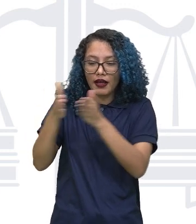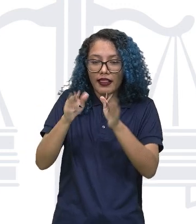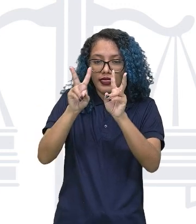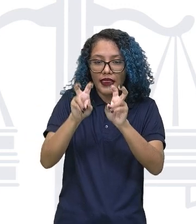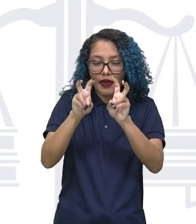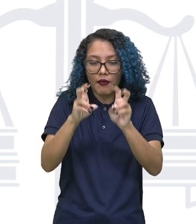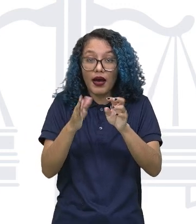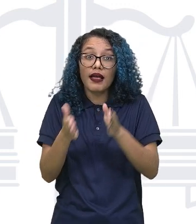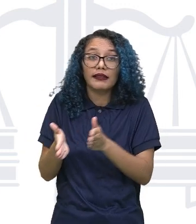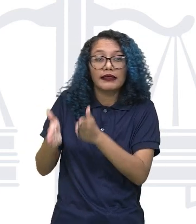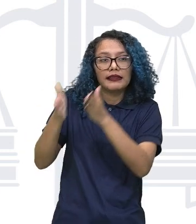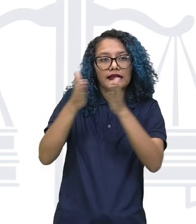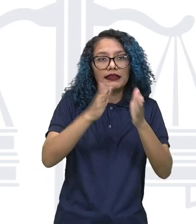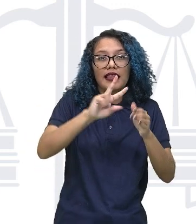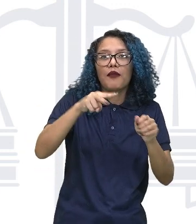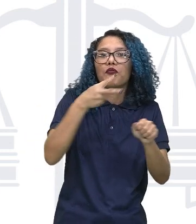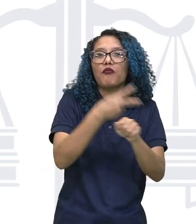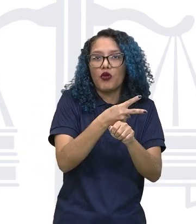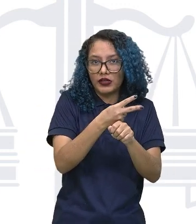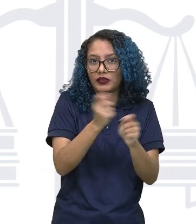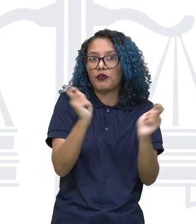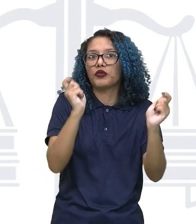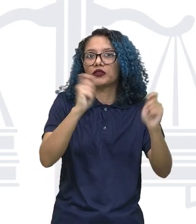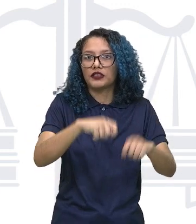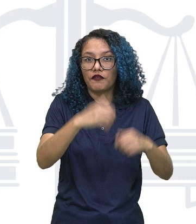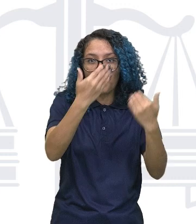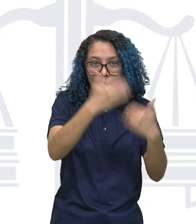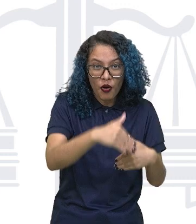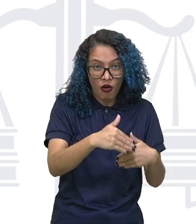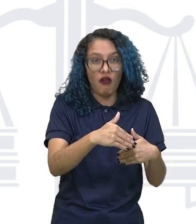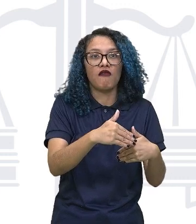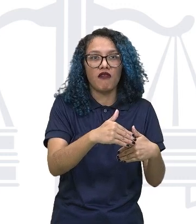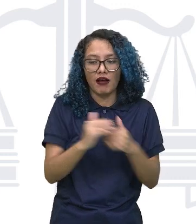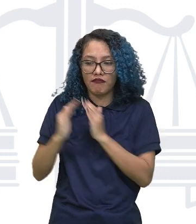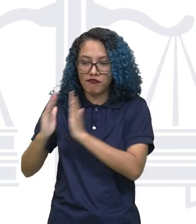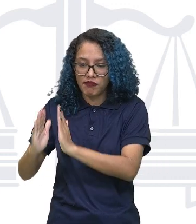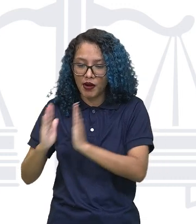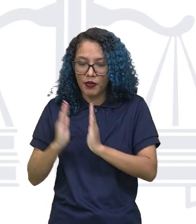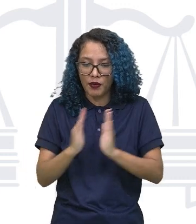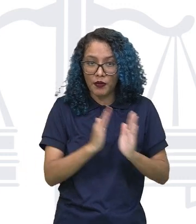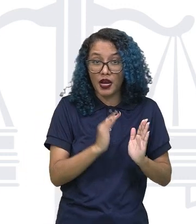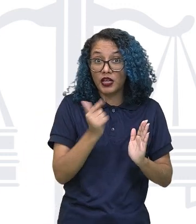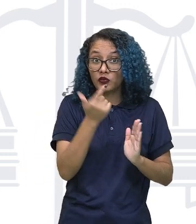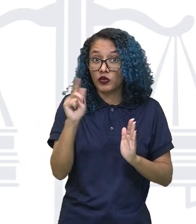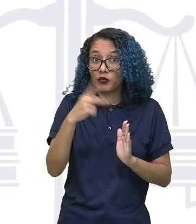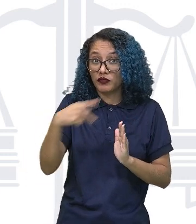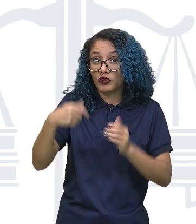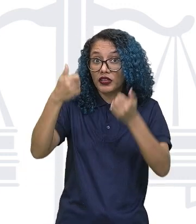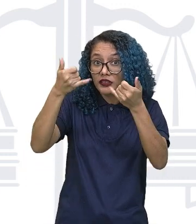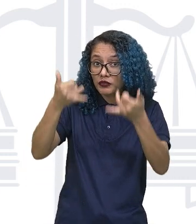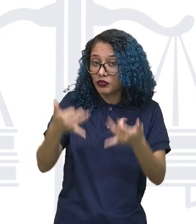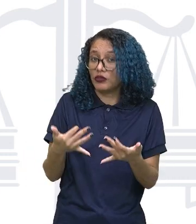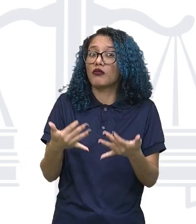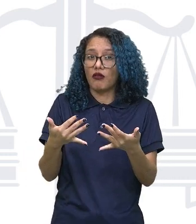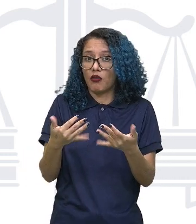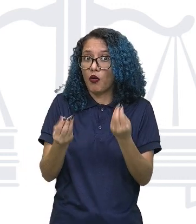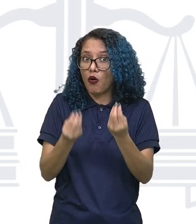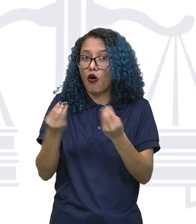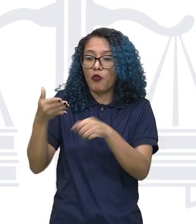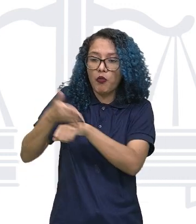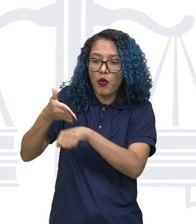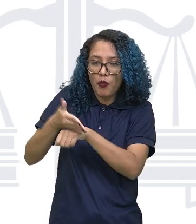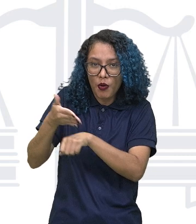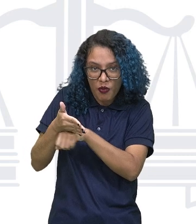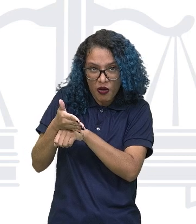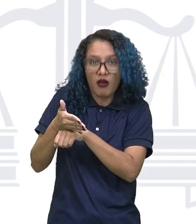conhecimento. As meninas anteriormente, a professora Andréia e Ana, elas falaram sobre esse lançamento de frequência para vocês, né?